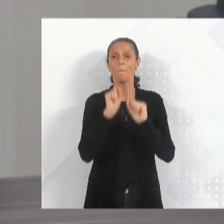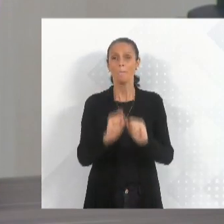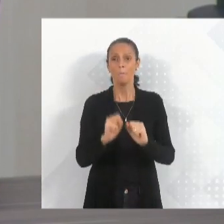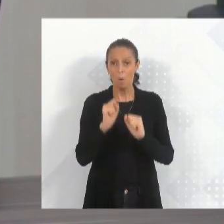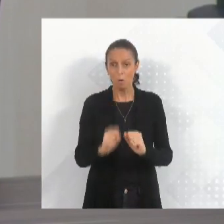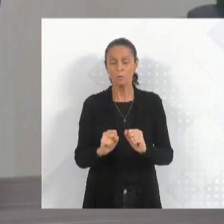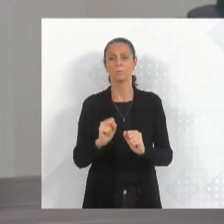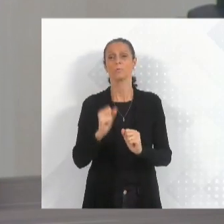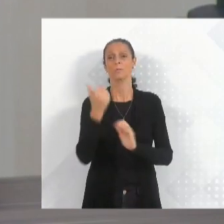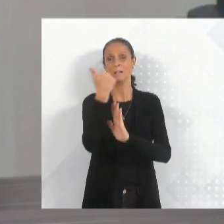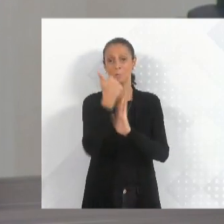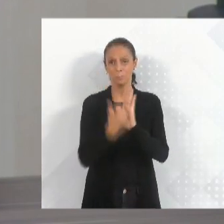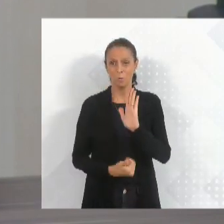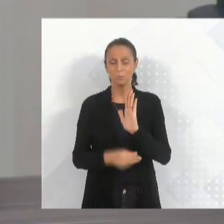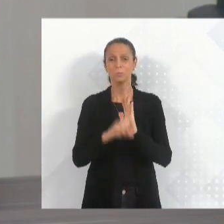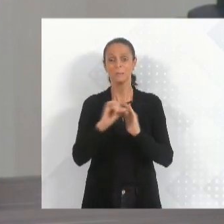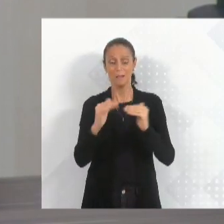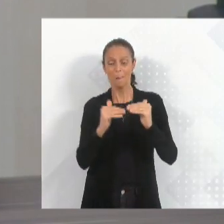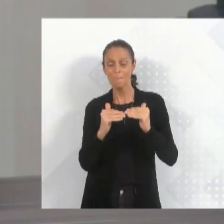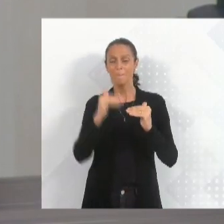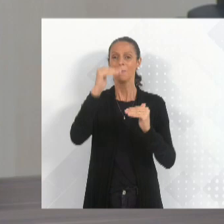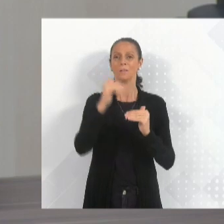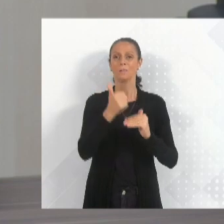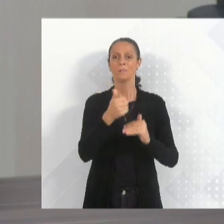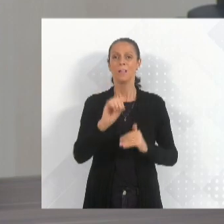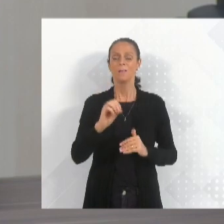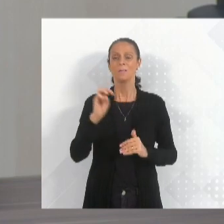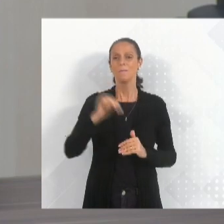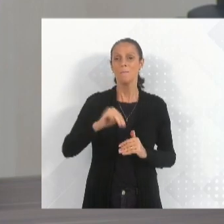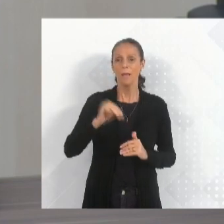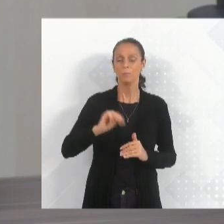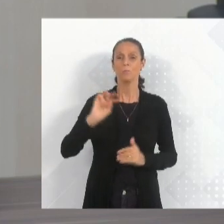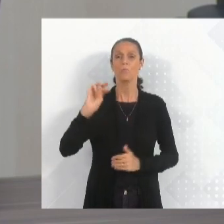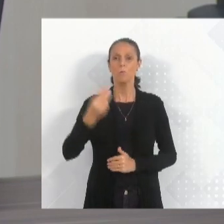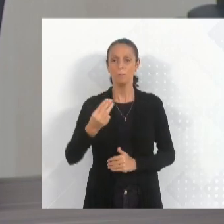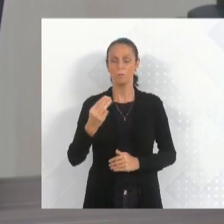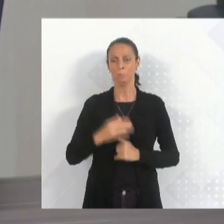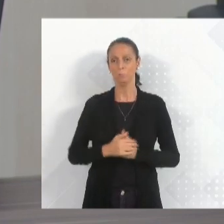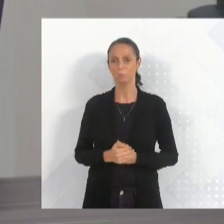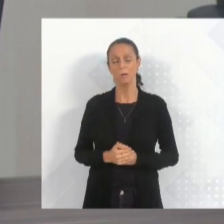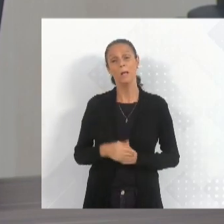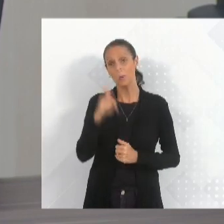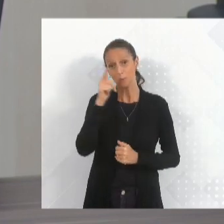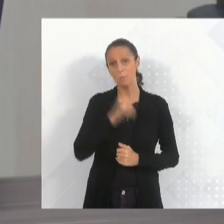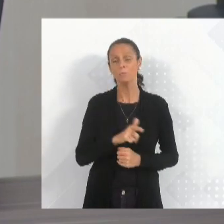metros cúbicos. Porque os 10 metros cúbicos é para custear a existência do patrimônio.